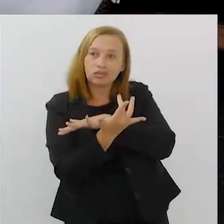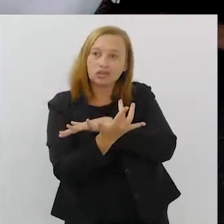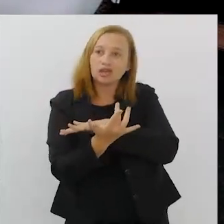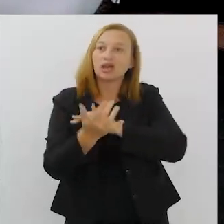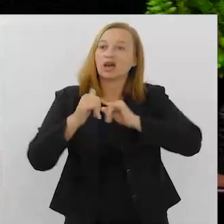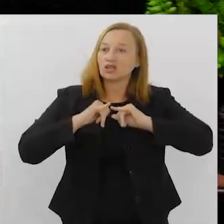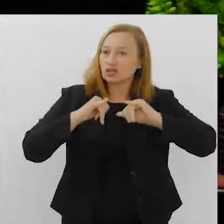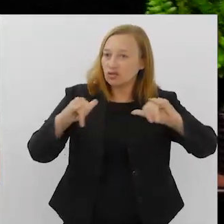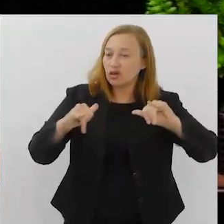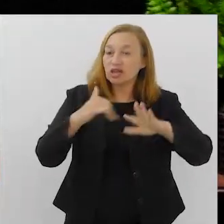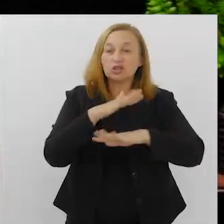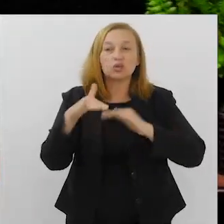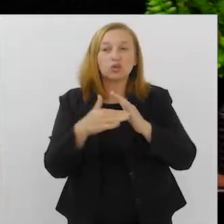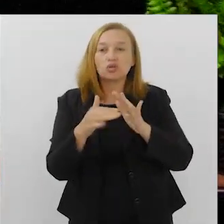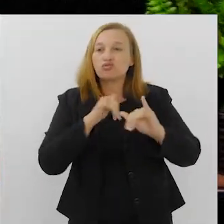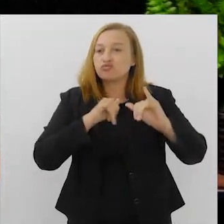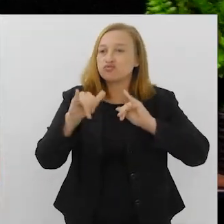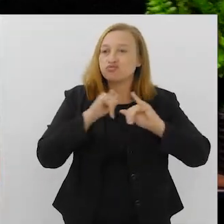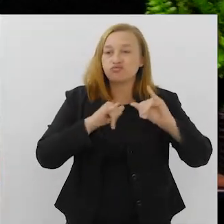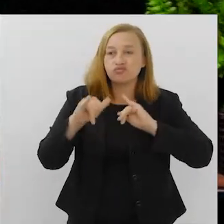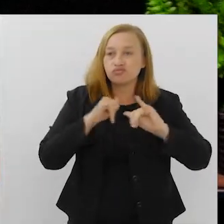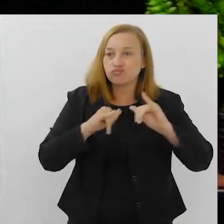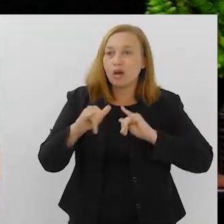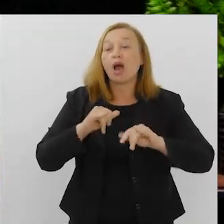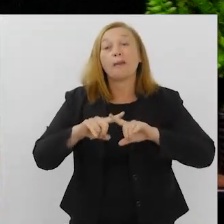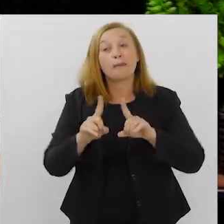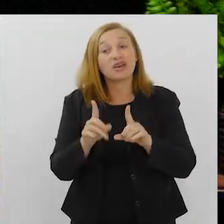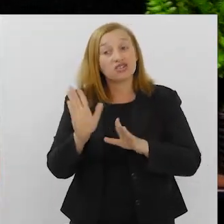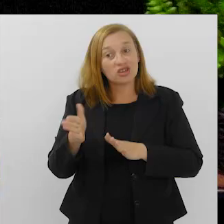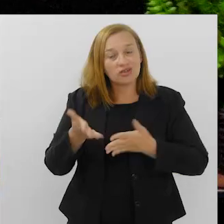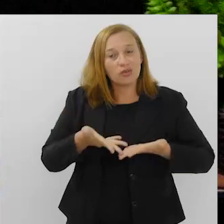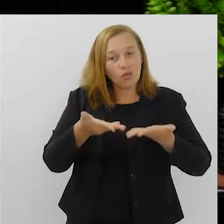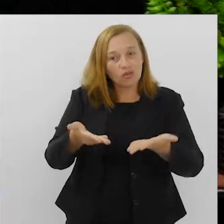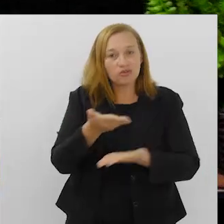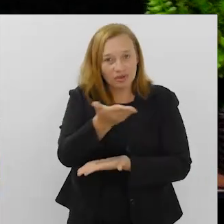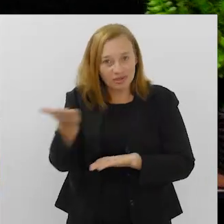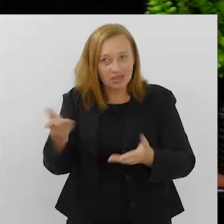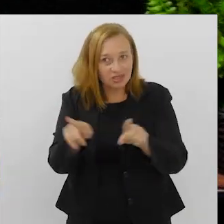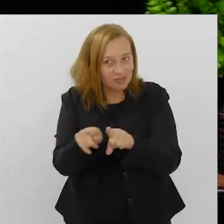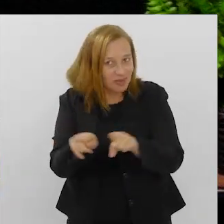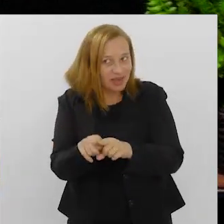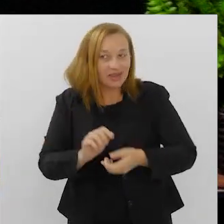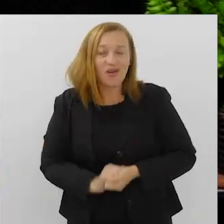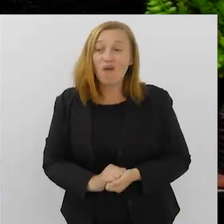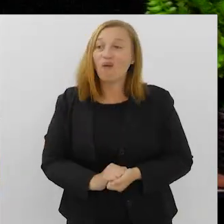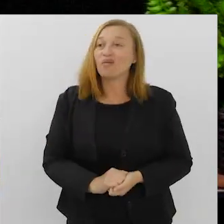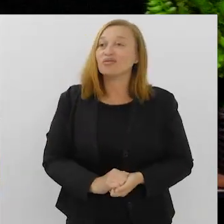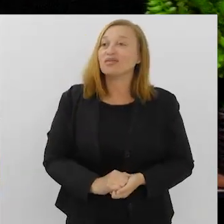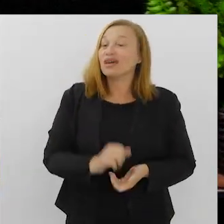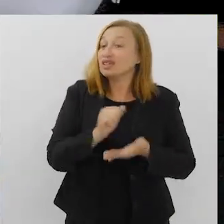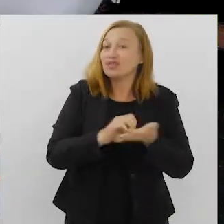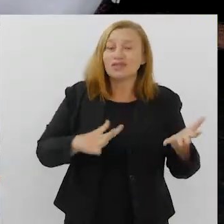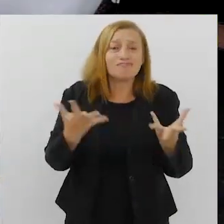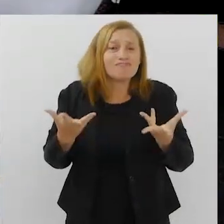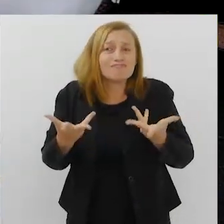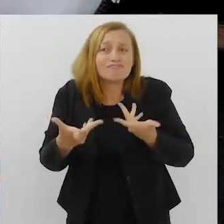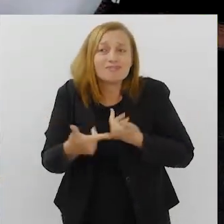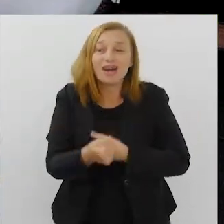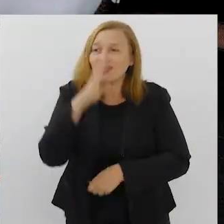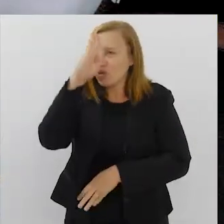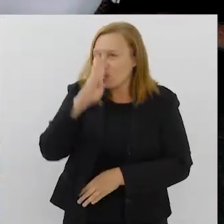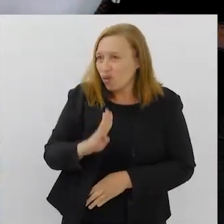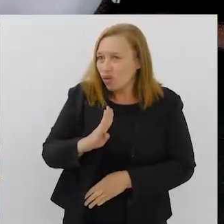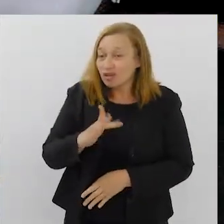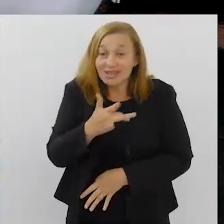redes sociais, porque a gente vai divulgar todas as informações, mas já fica aqui o convite para vocês também. Olha, que